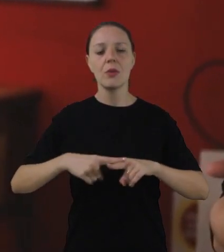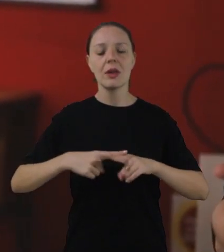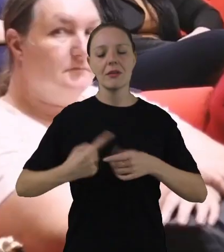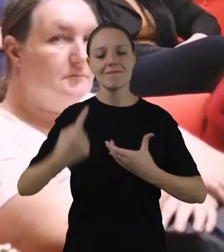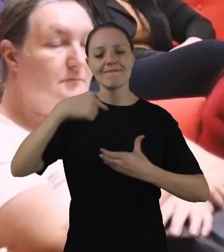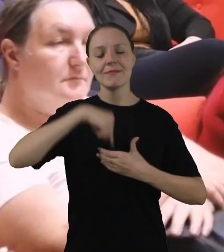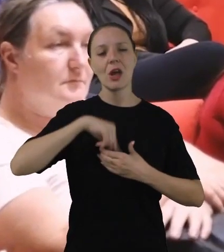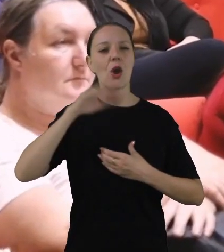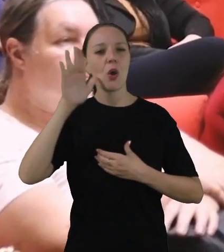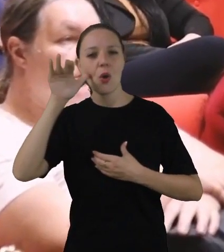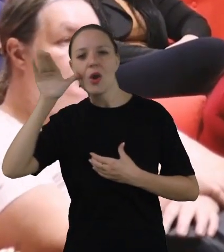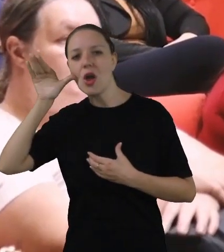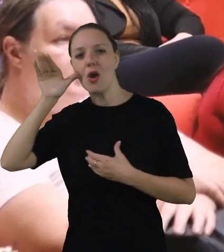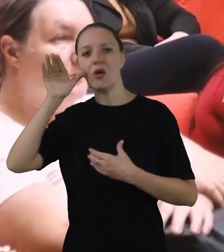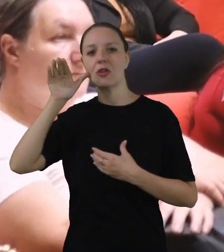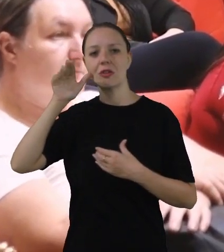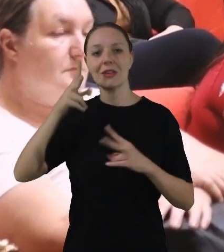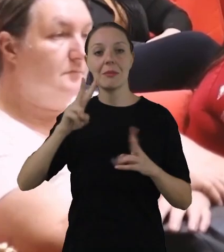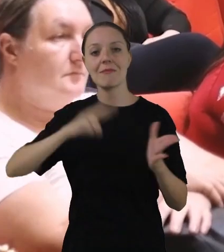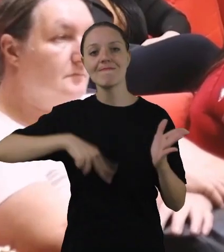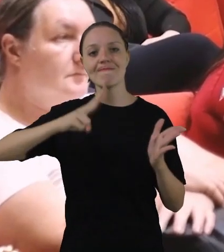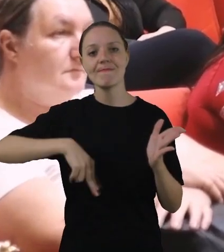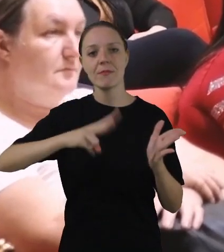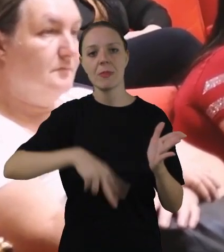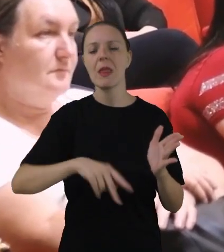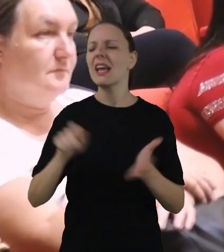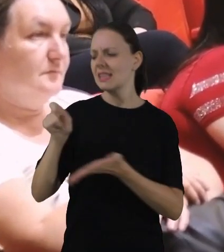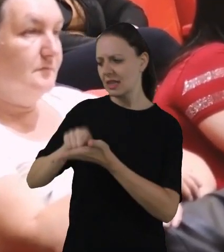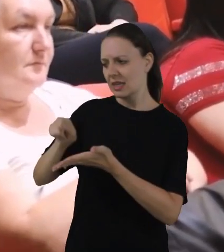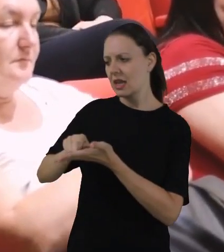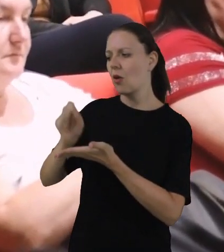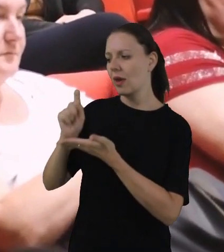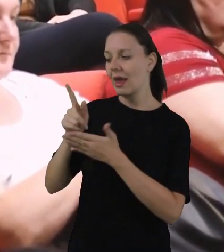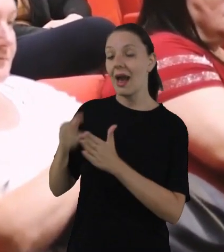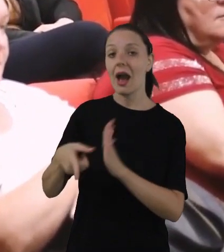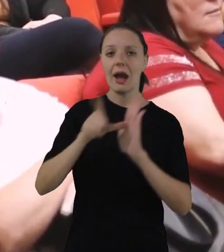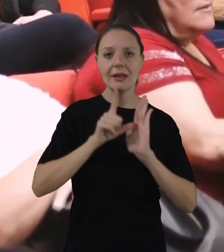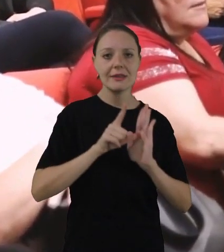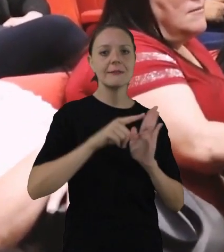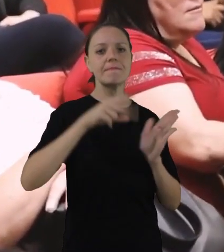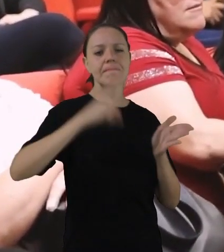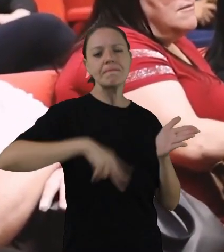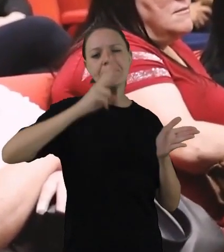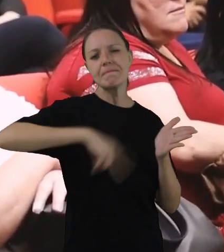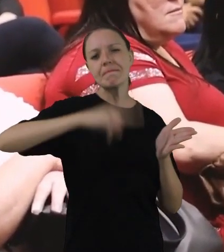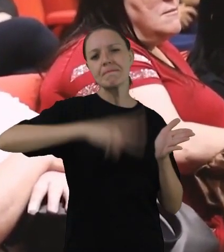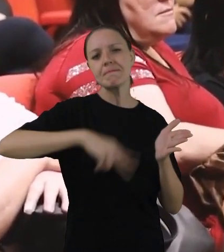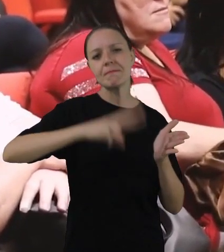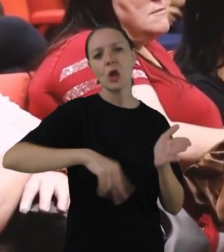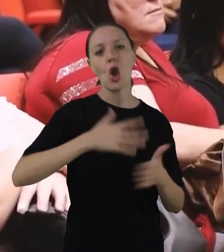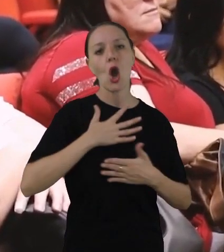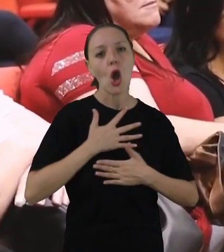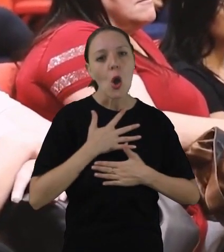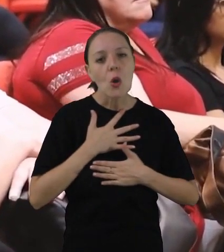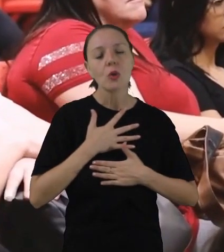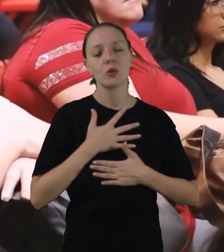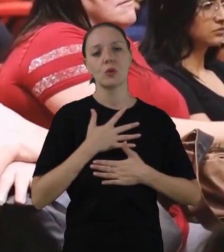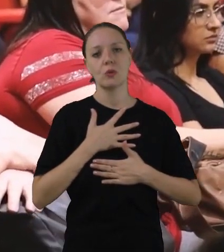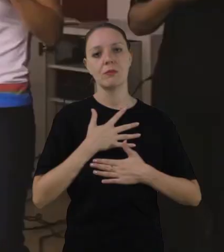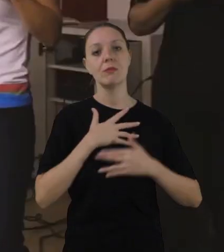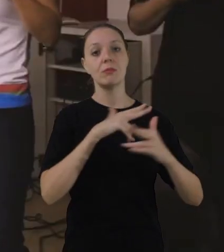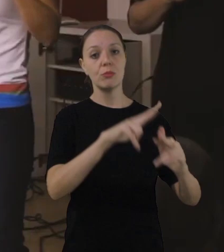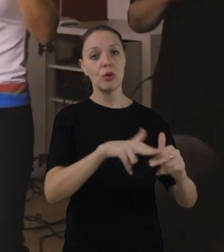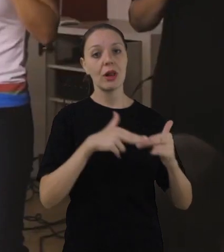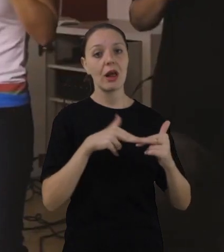muito curiosa e eu sempre fui uma leitora voraz. Antes da escritora, eu era uma leitora. E eu devo